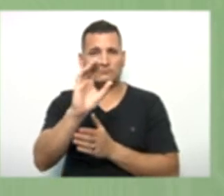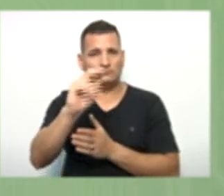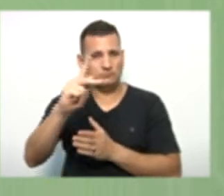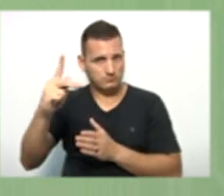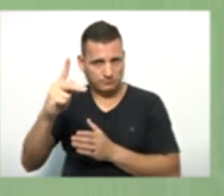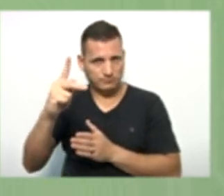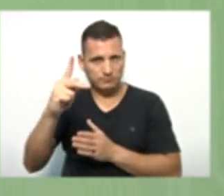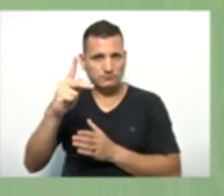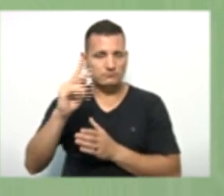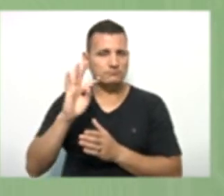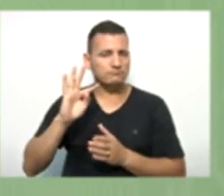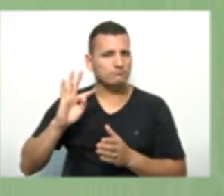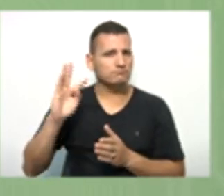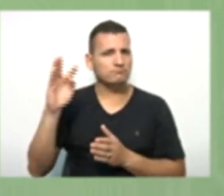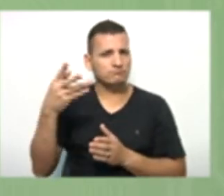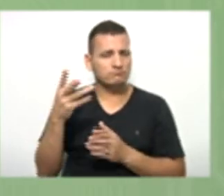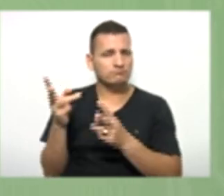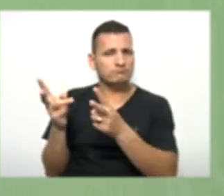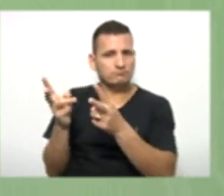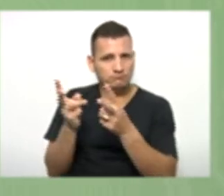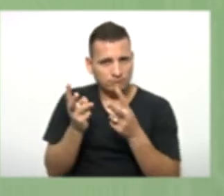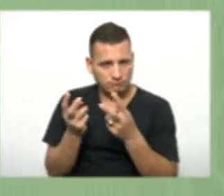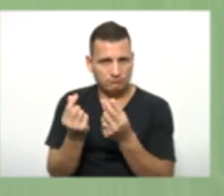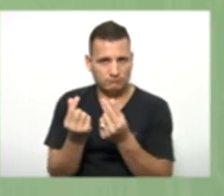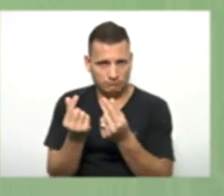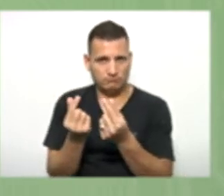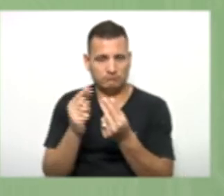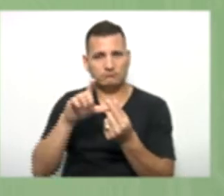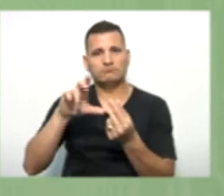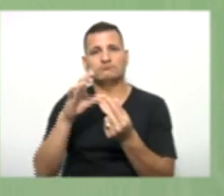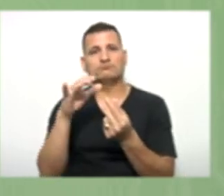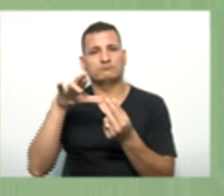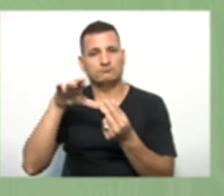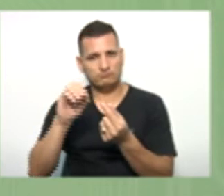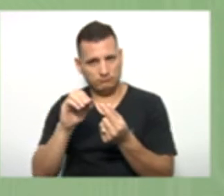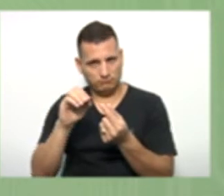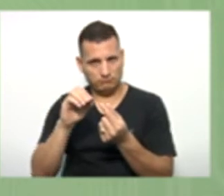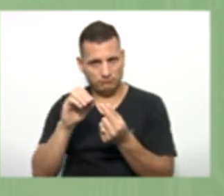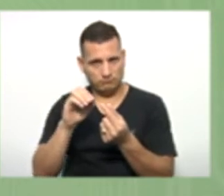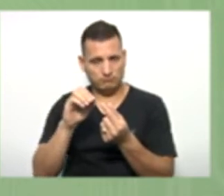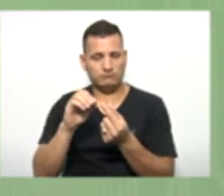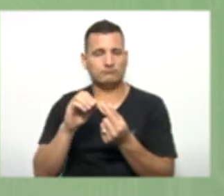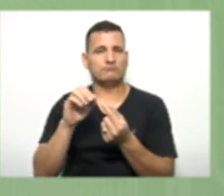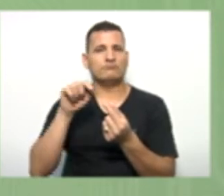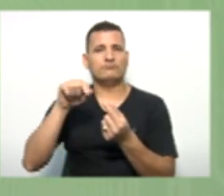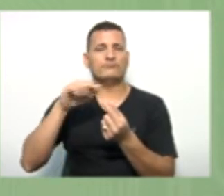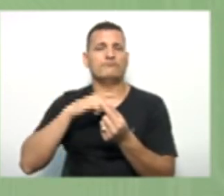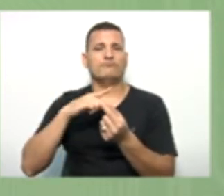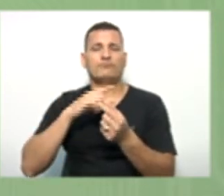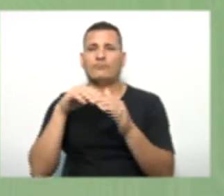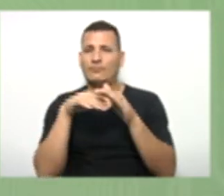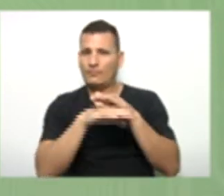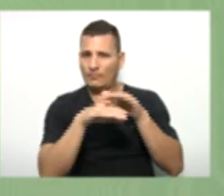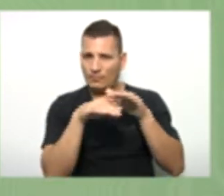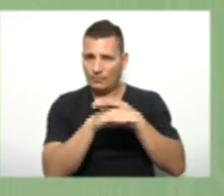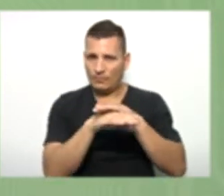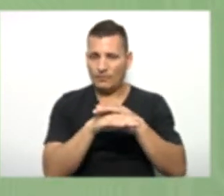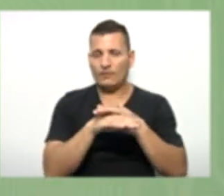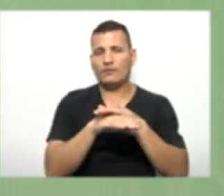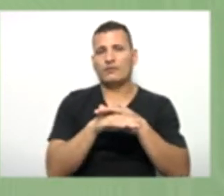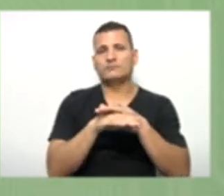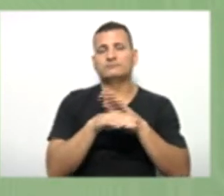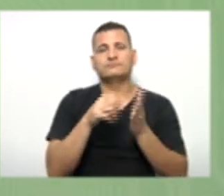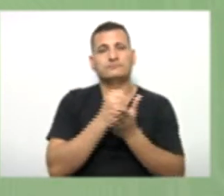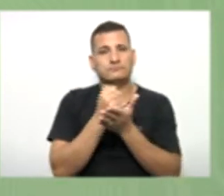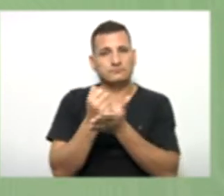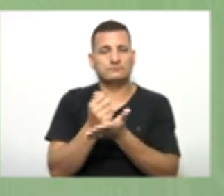lucro, tirando os impostos, nós vamos para a reserva de assistência técnica,